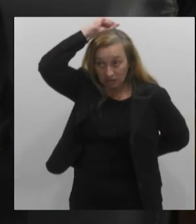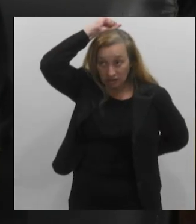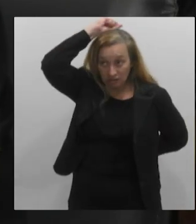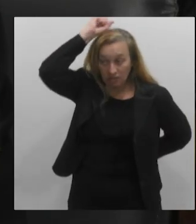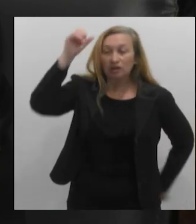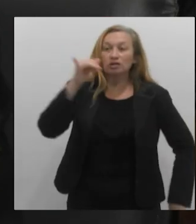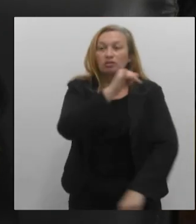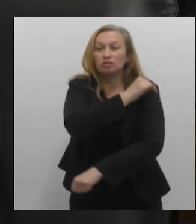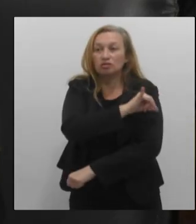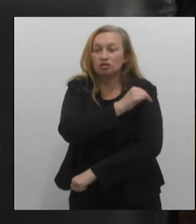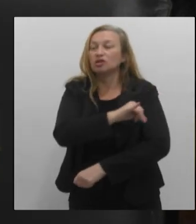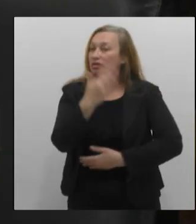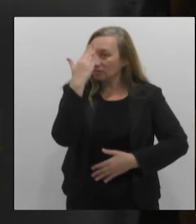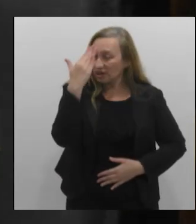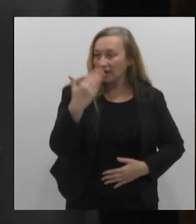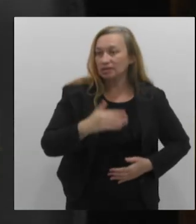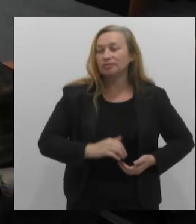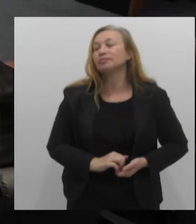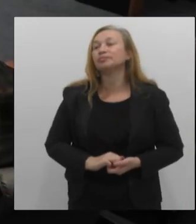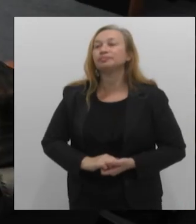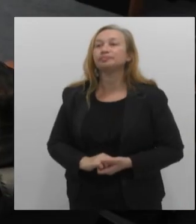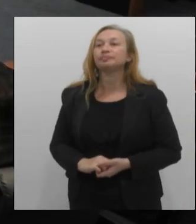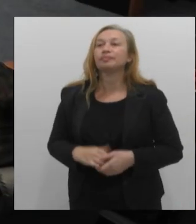do Rio de Janeiro. Obrigado.